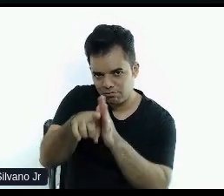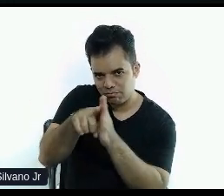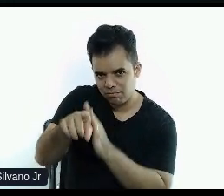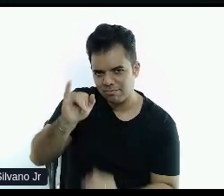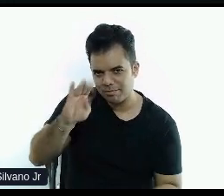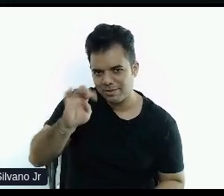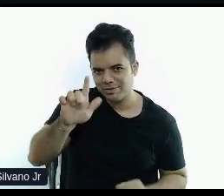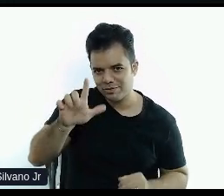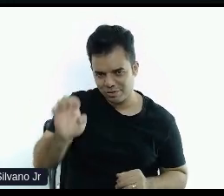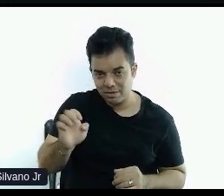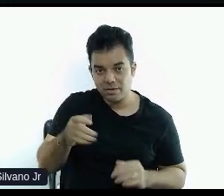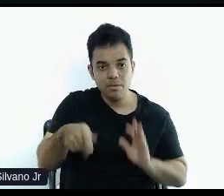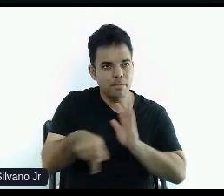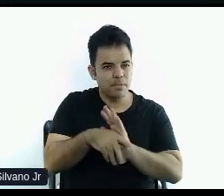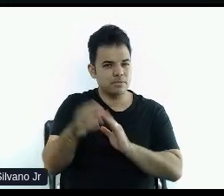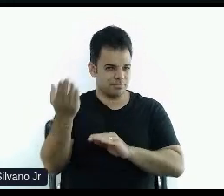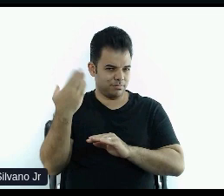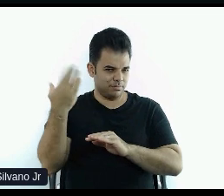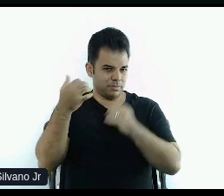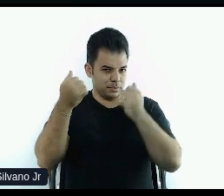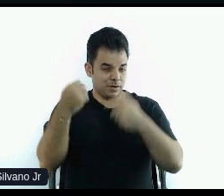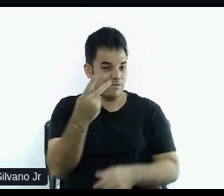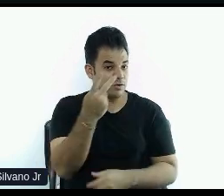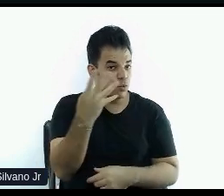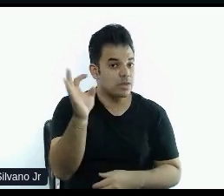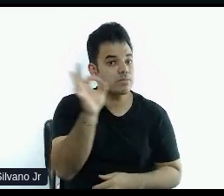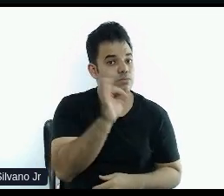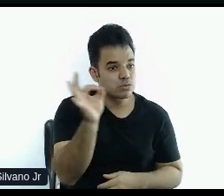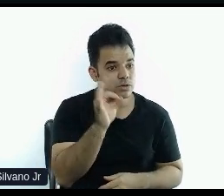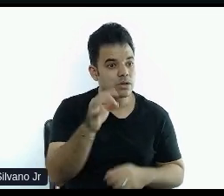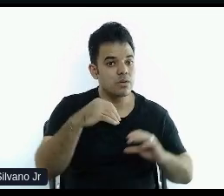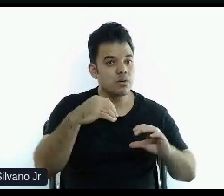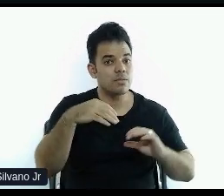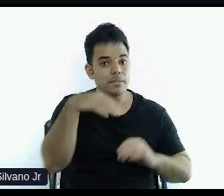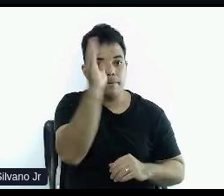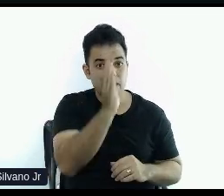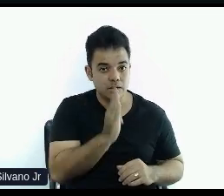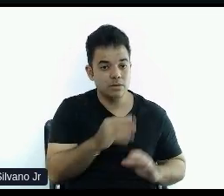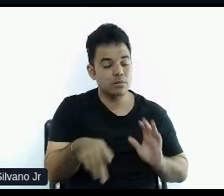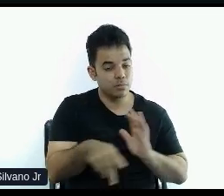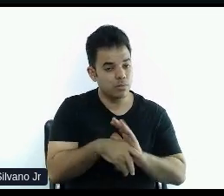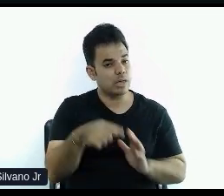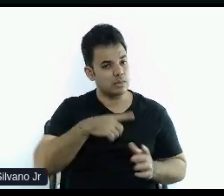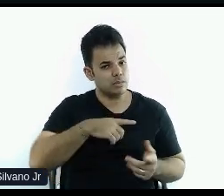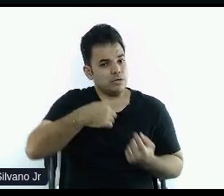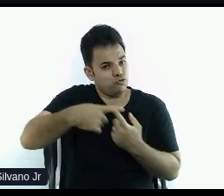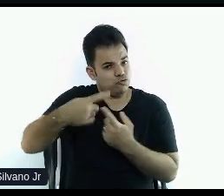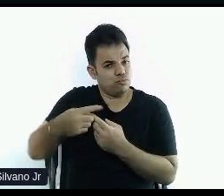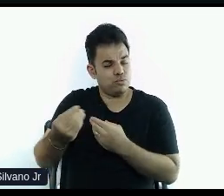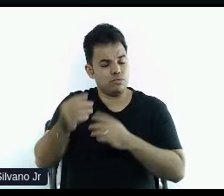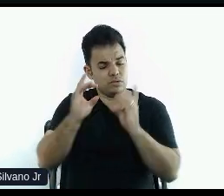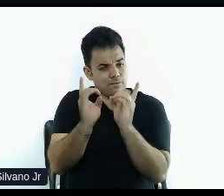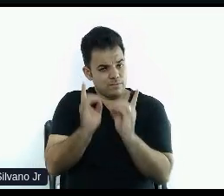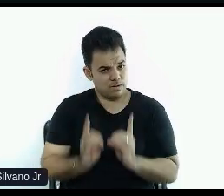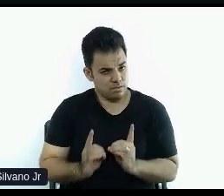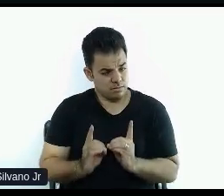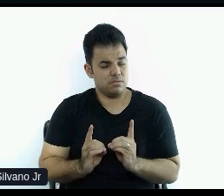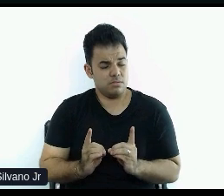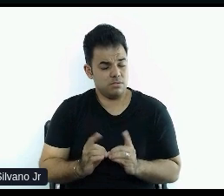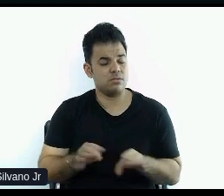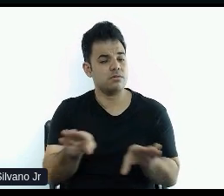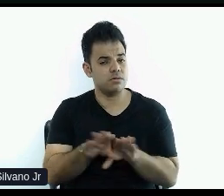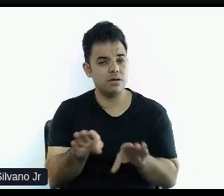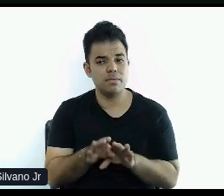cerca de 24% da população no Brasil se autodeclara com algum tipo de deficiência. Então, quando a gente considera